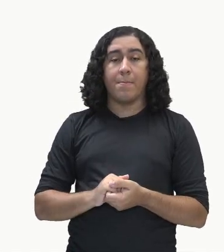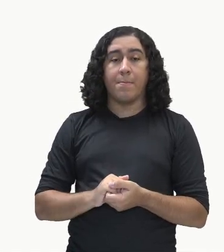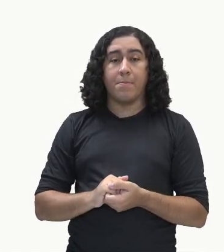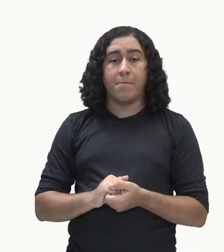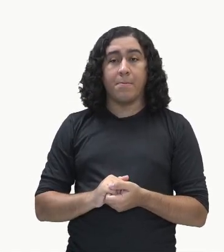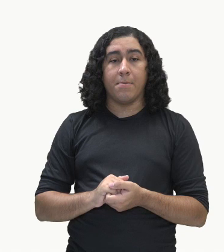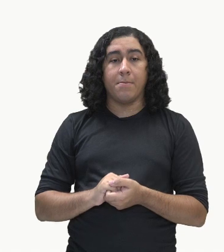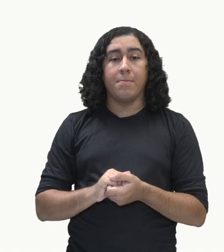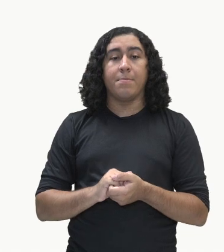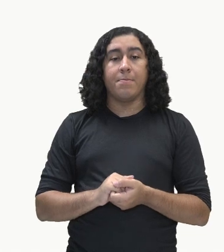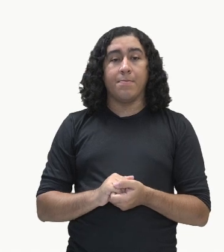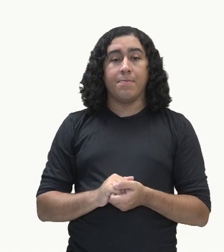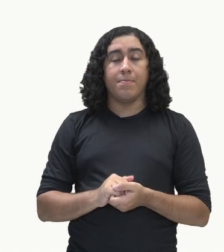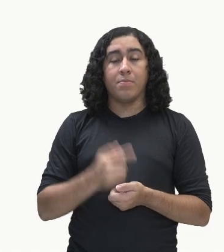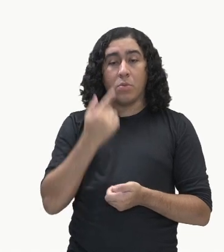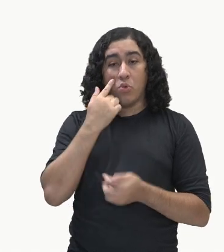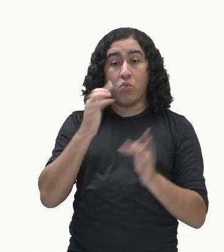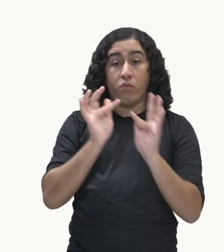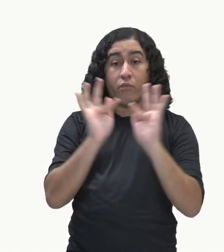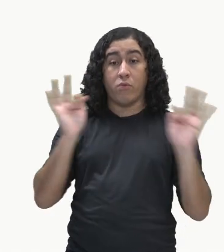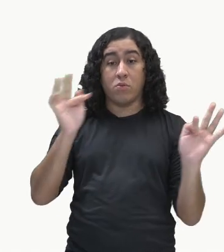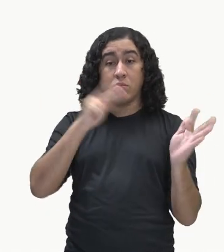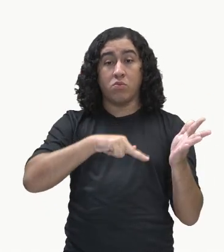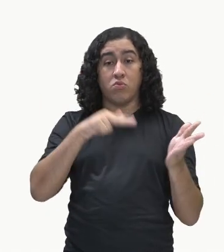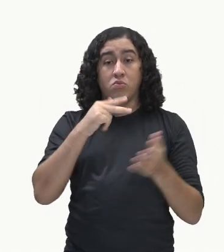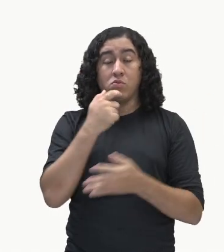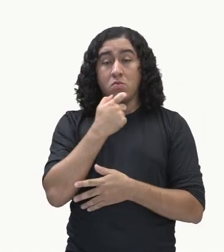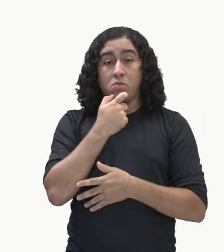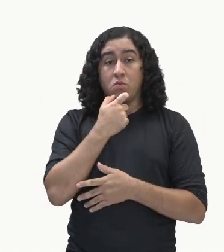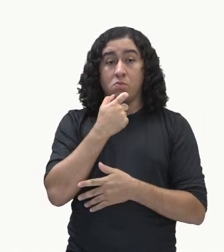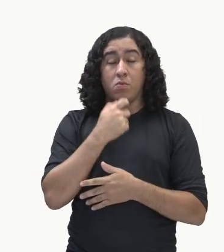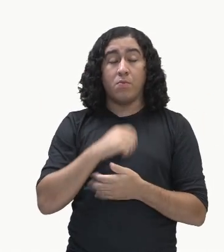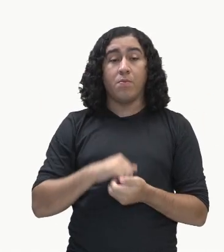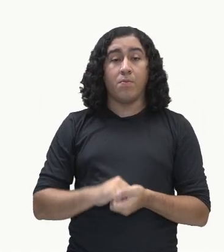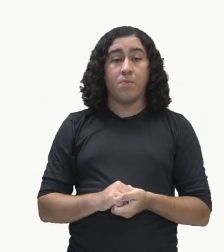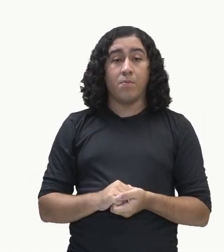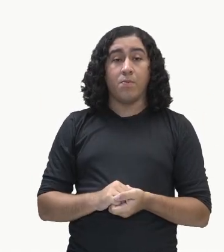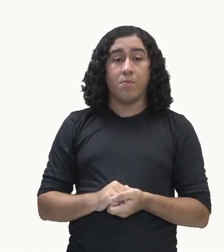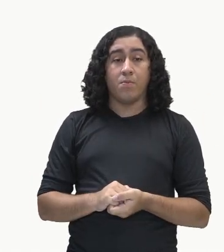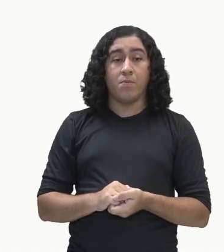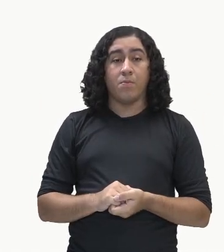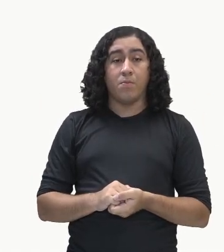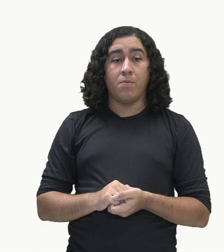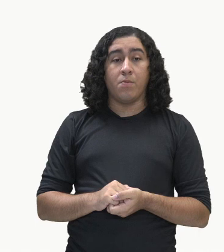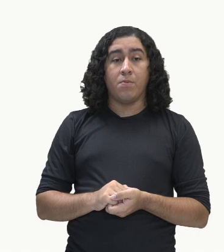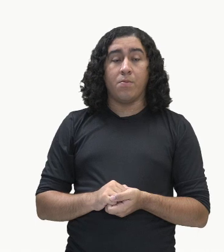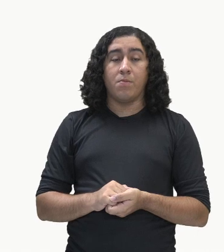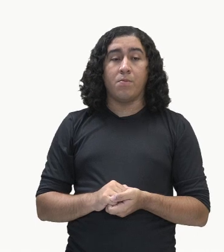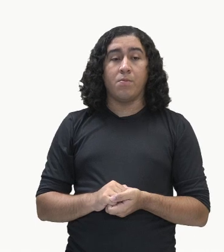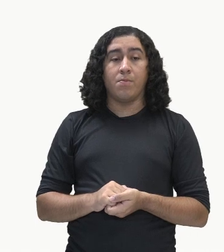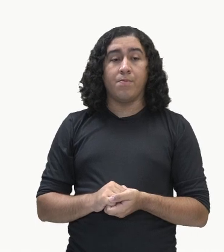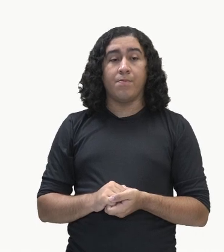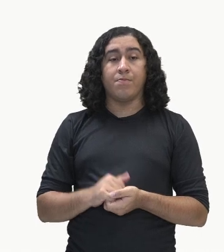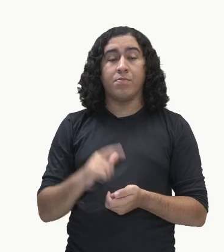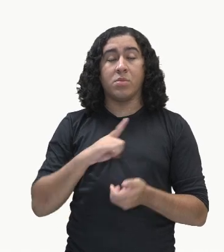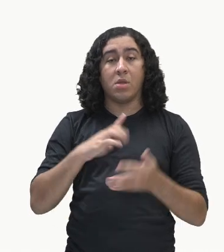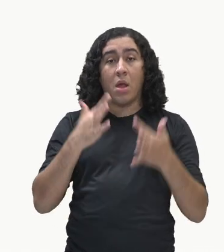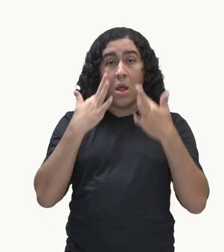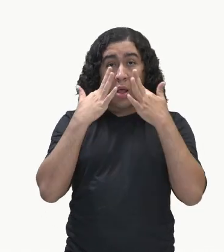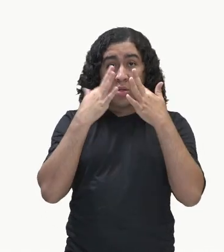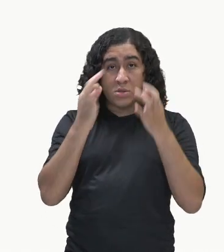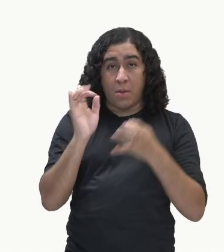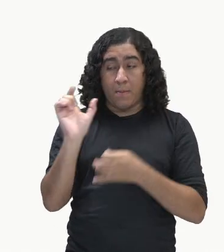see that mountain in the distance? Você vê aquela pergunta à distância? E aqui, gente, eu chamo a atenção de vocês